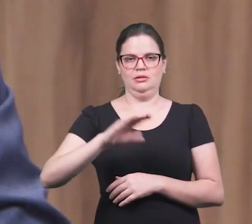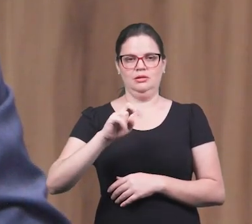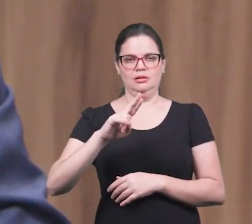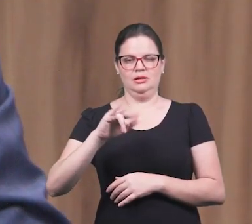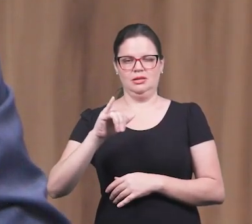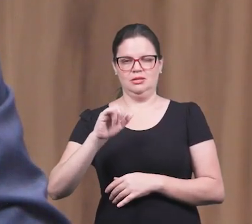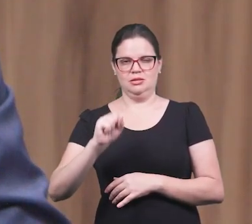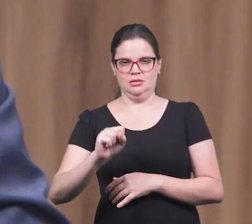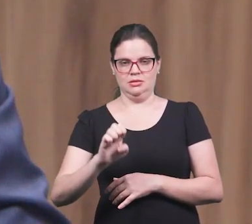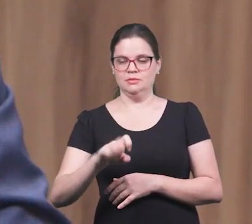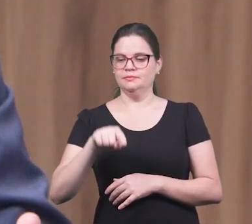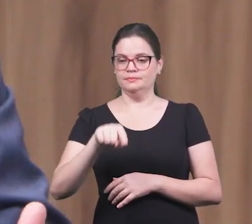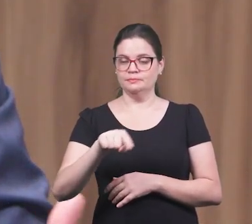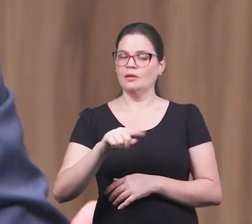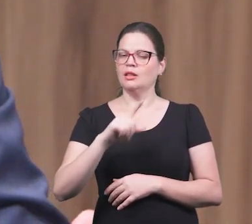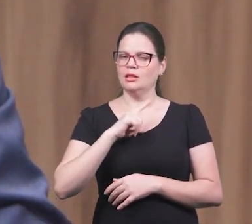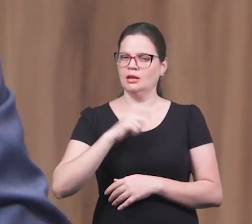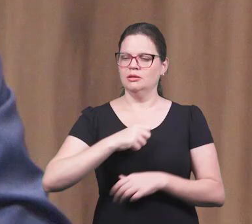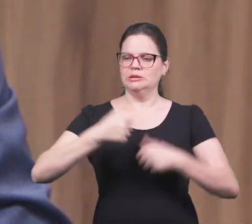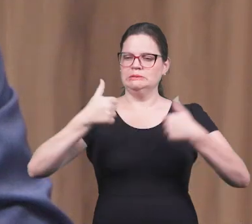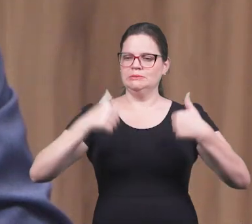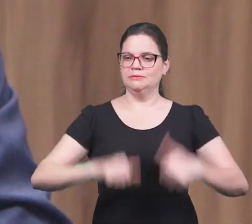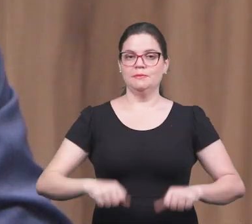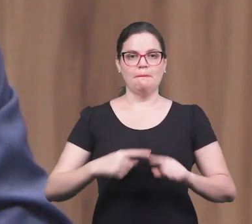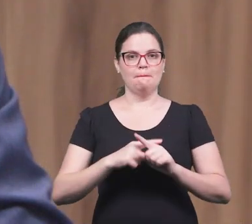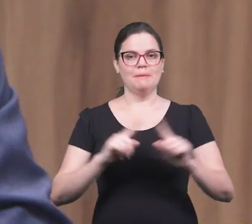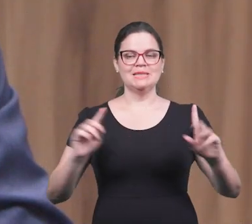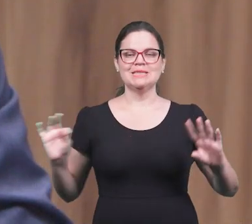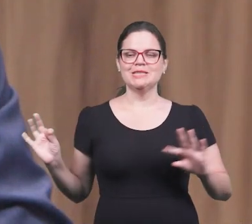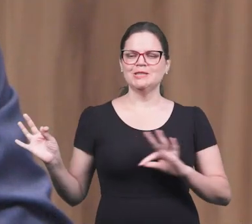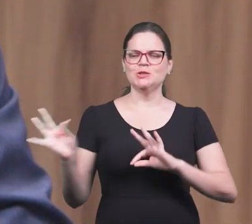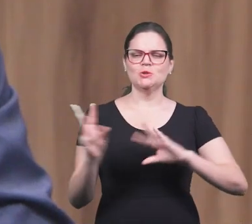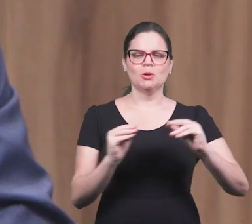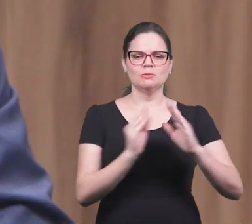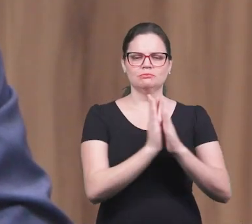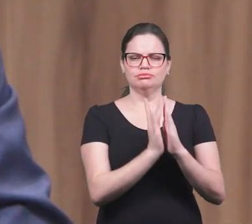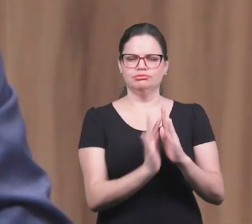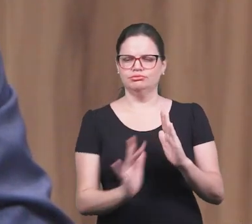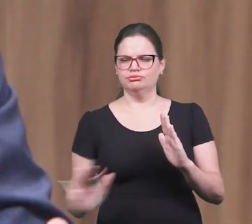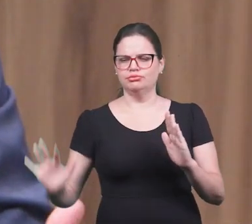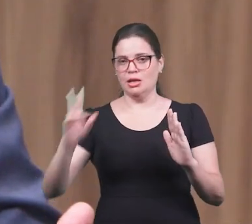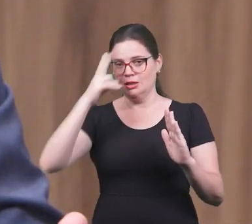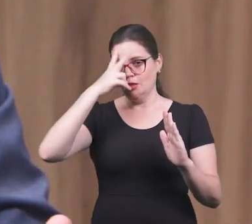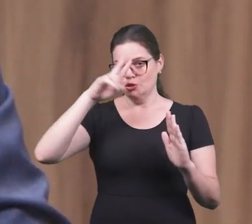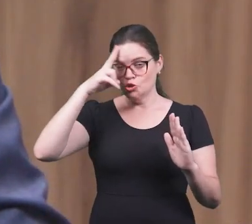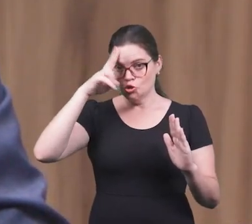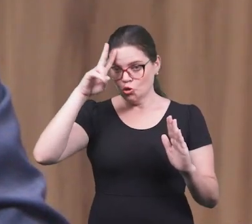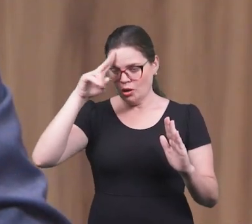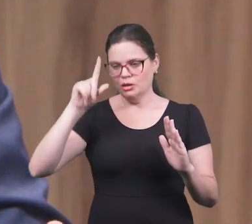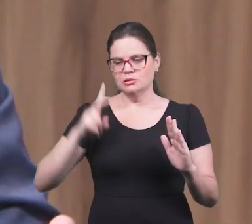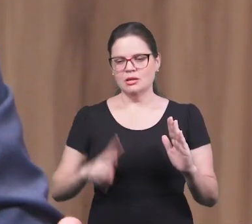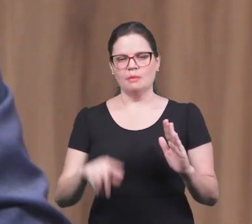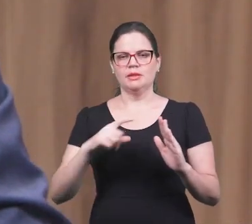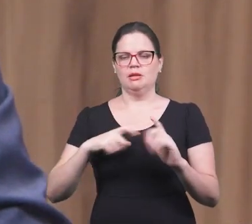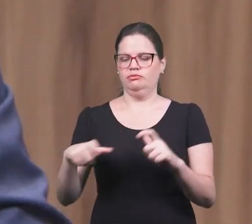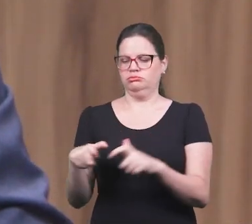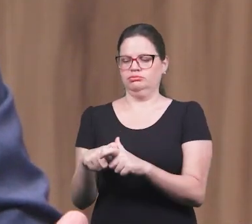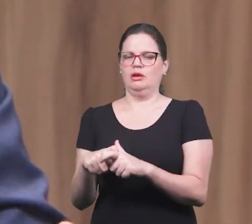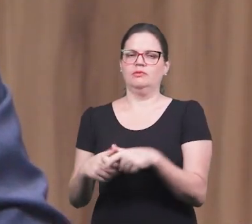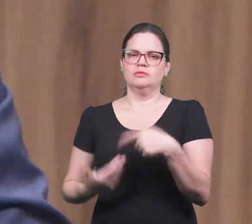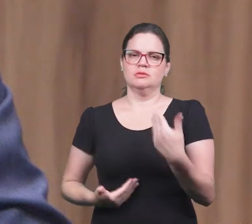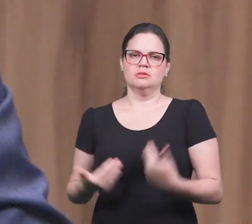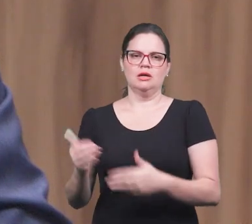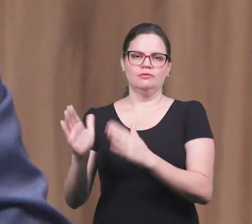humanidade, tinham os restantes. Teve um povo que permaneceu fiel a